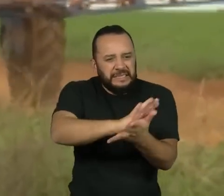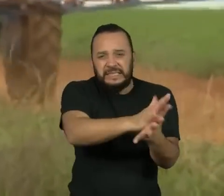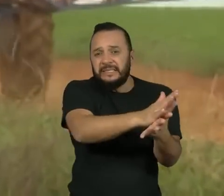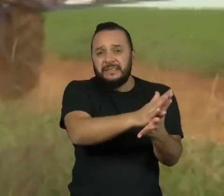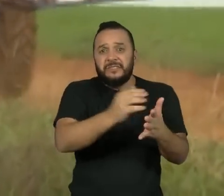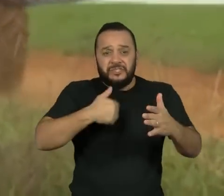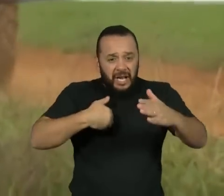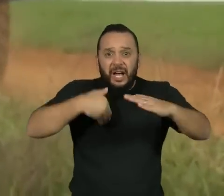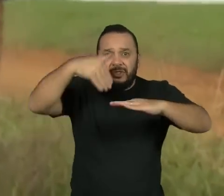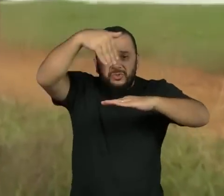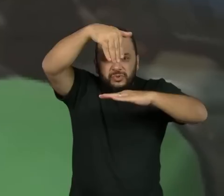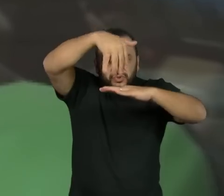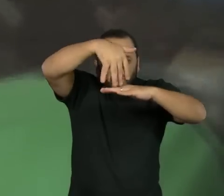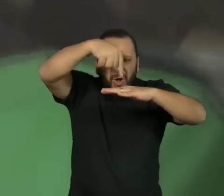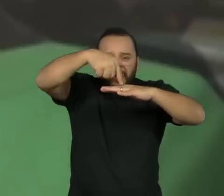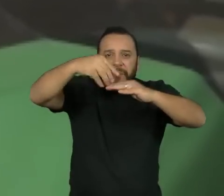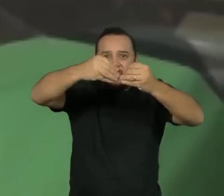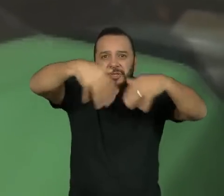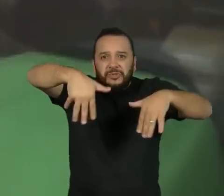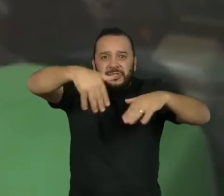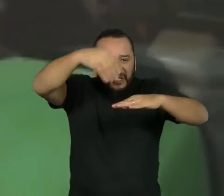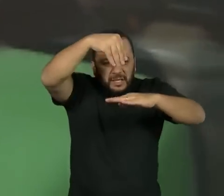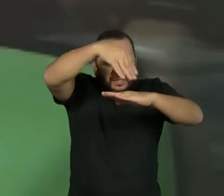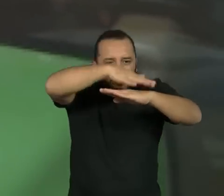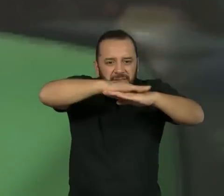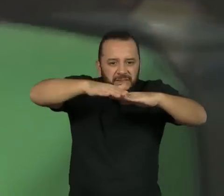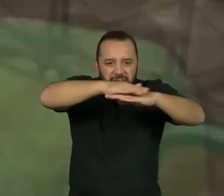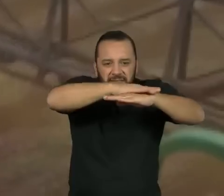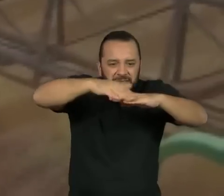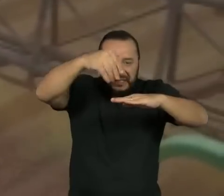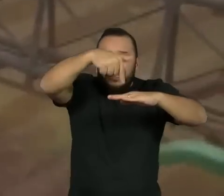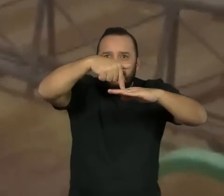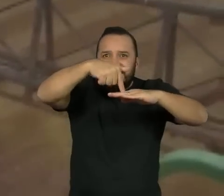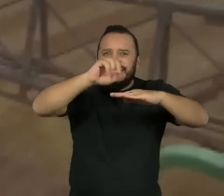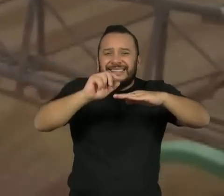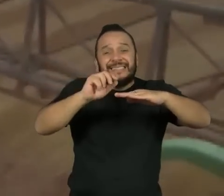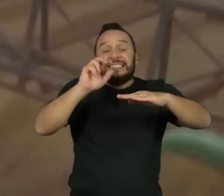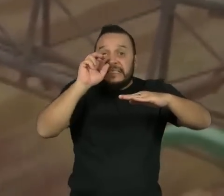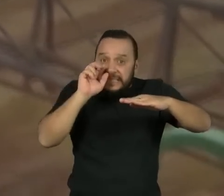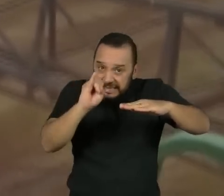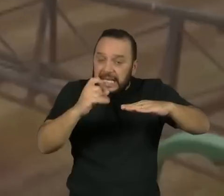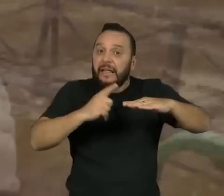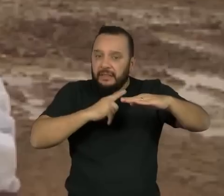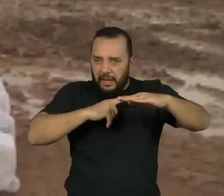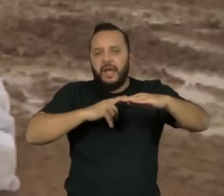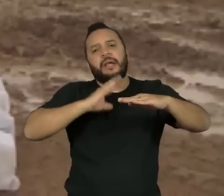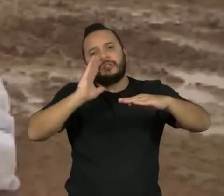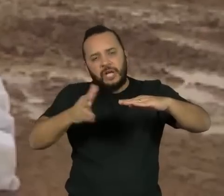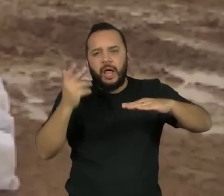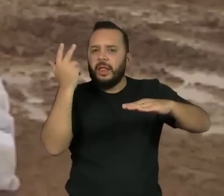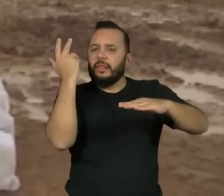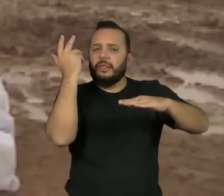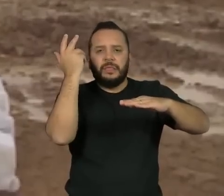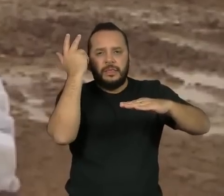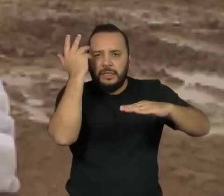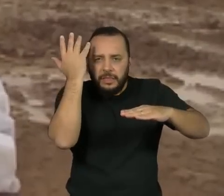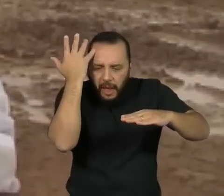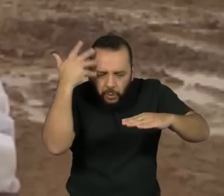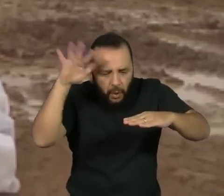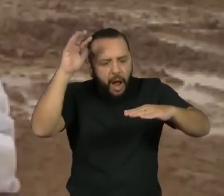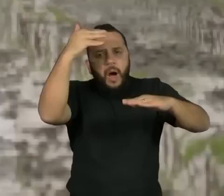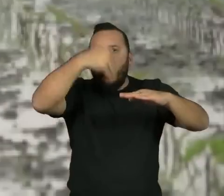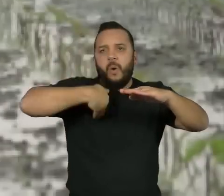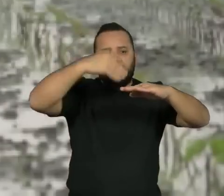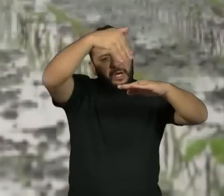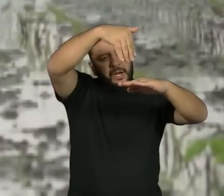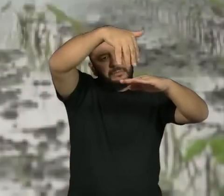o solo se estruturar. O solo estruturado é o solo que contém, além dos elementos orgânicos, restos das plantações